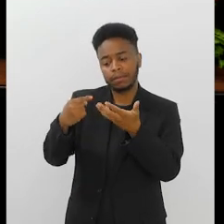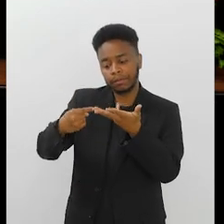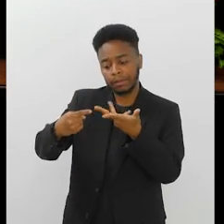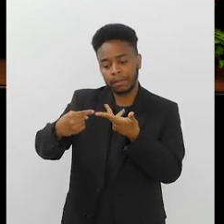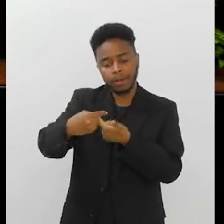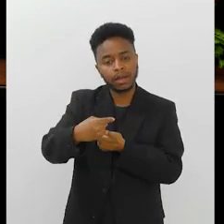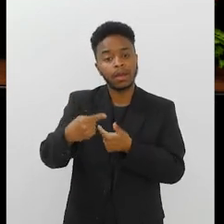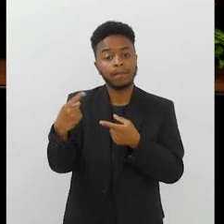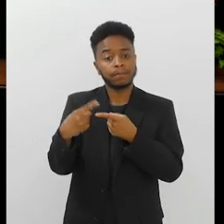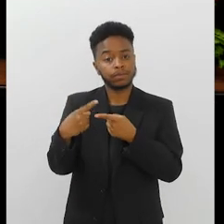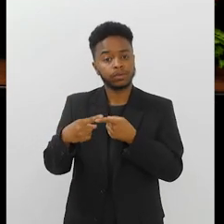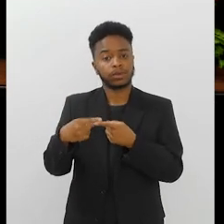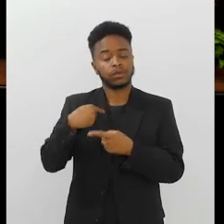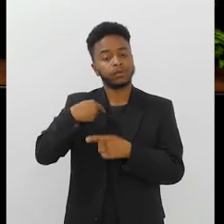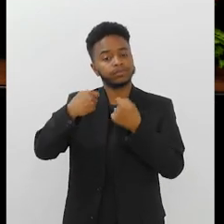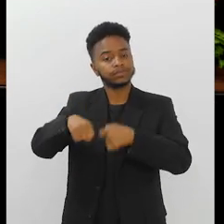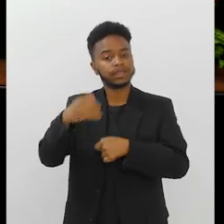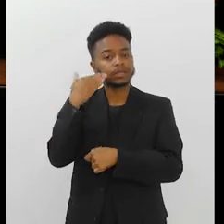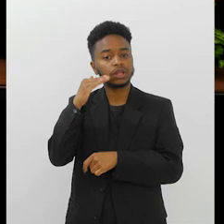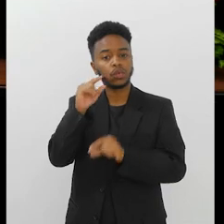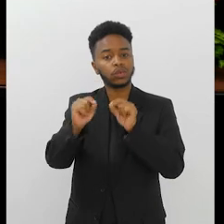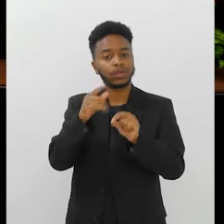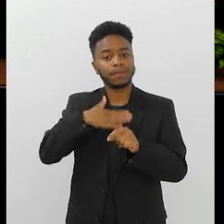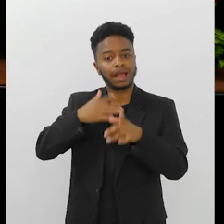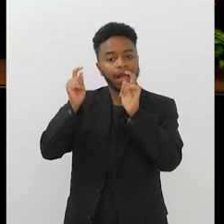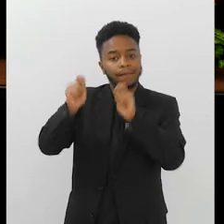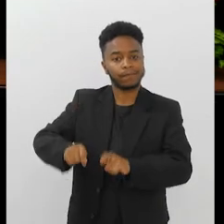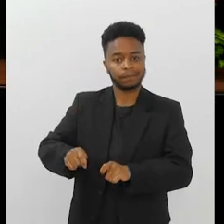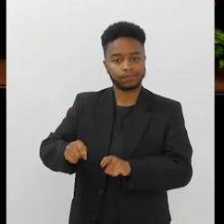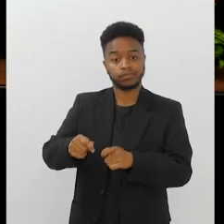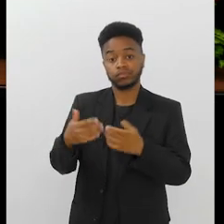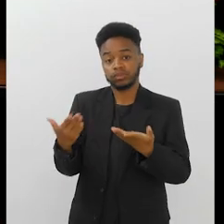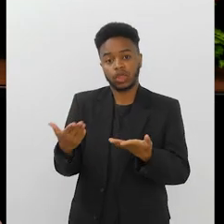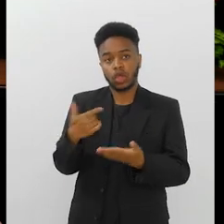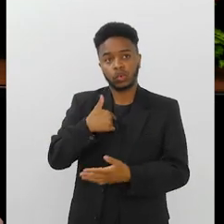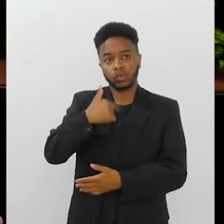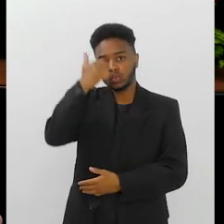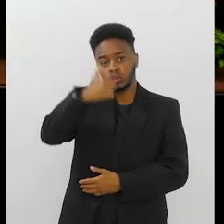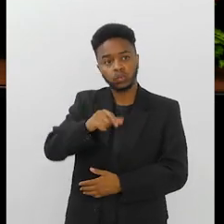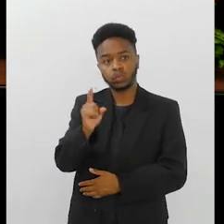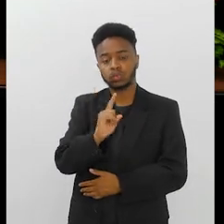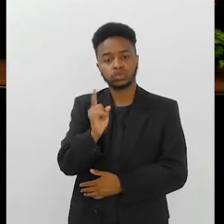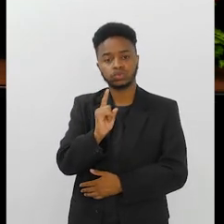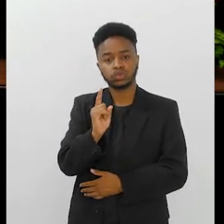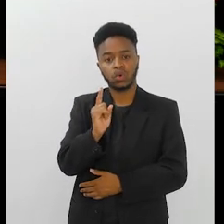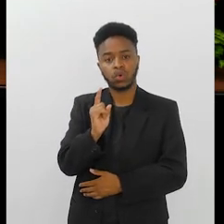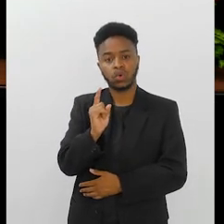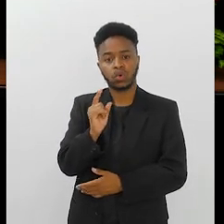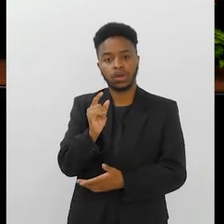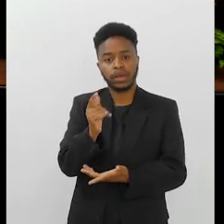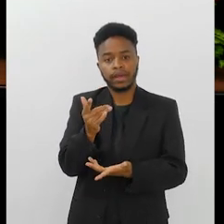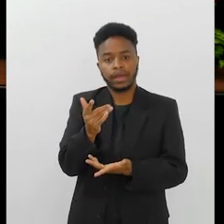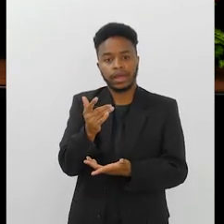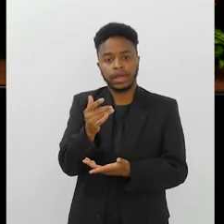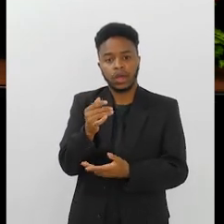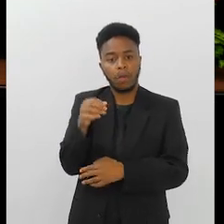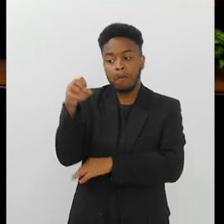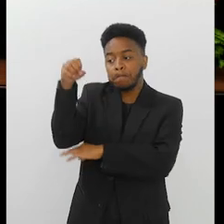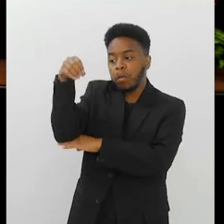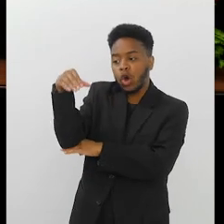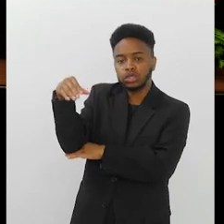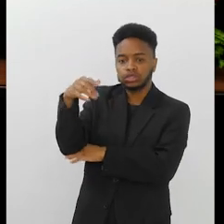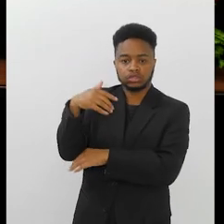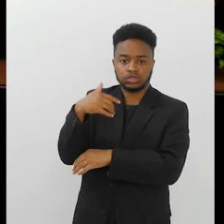trabalhar em todos os pontos para que eu possa tirar proveito daquilo que é minha capacidade eu não sou um um poste que posso